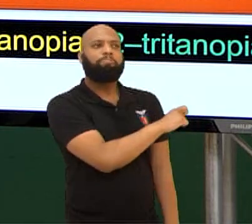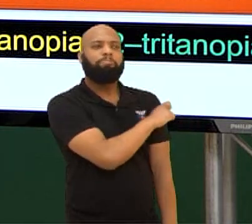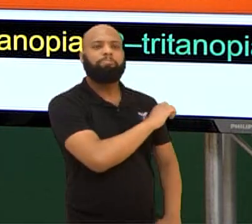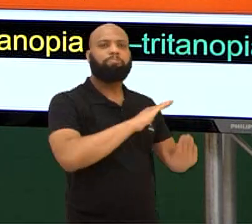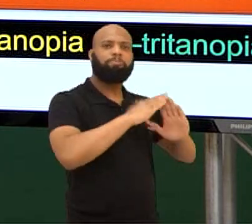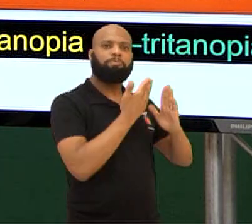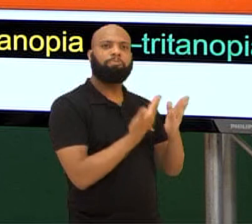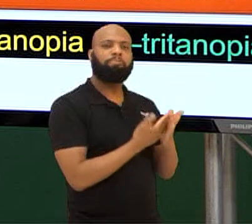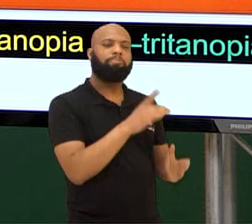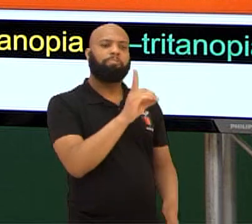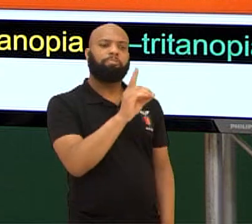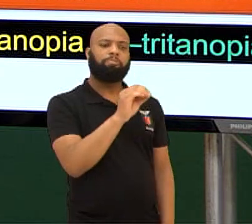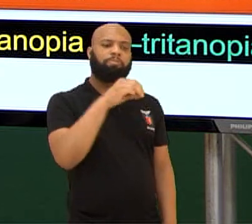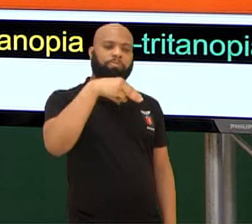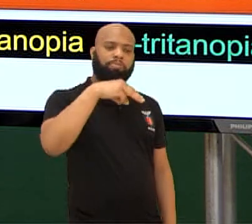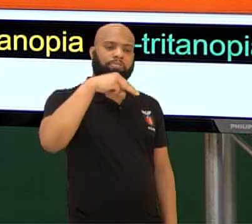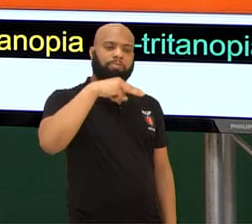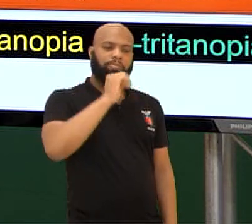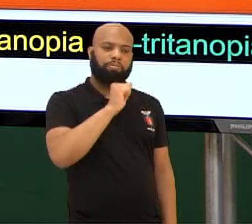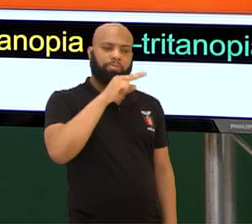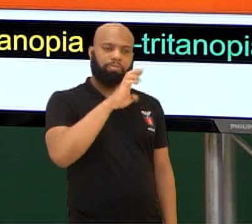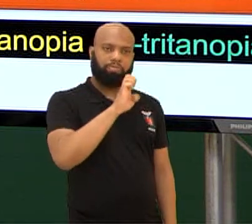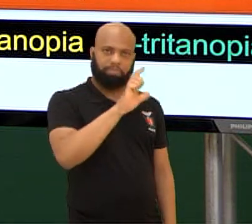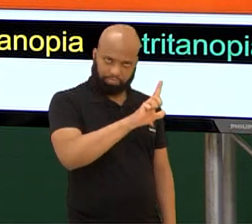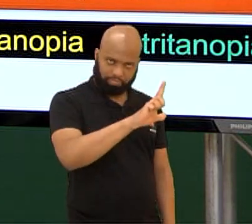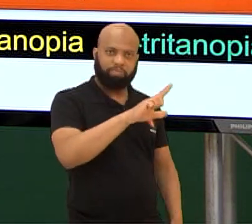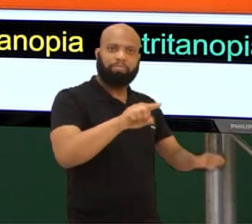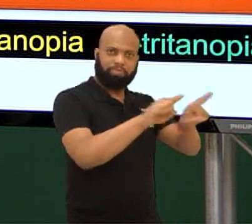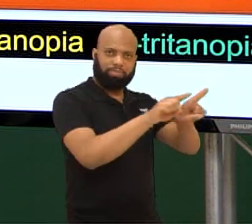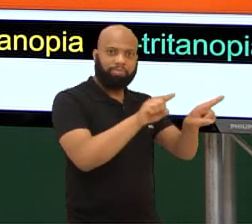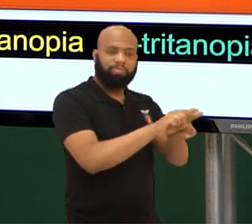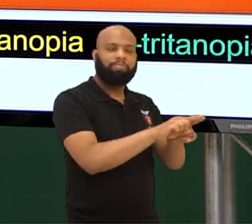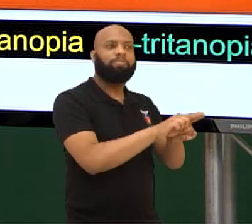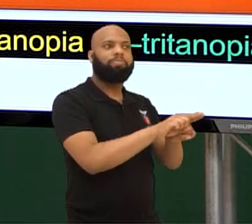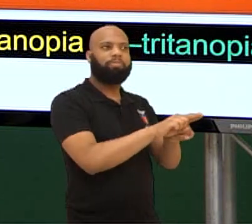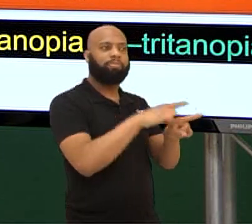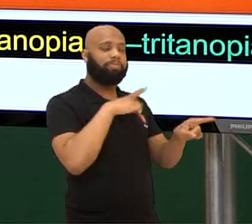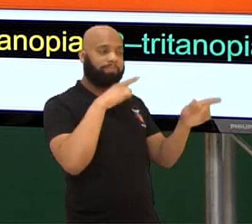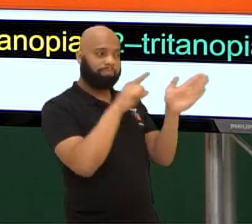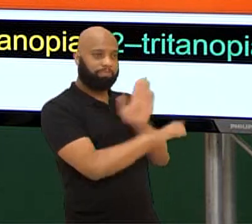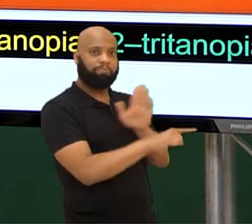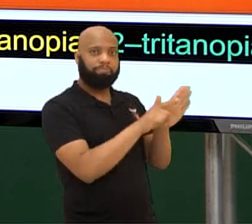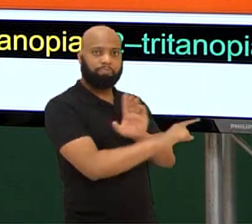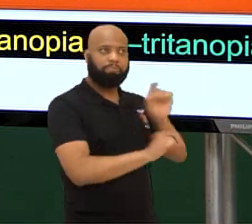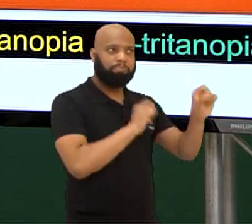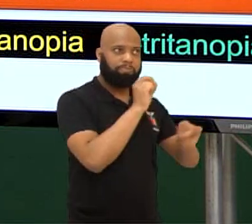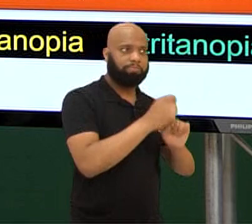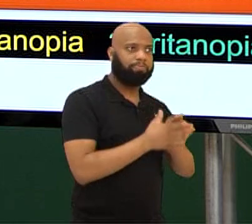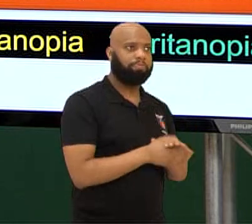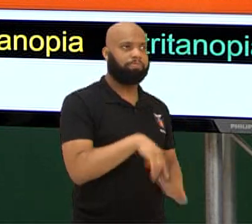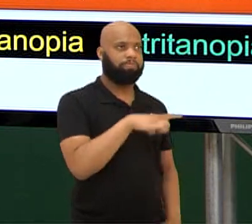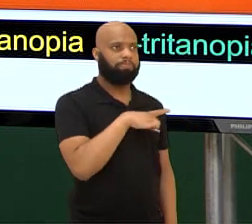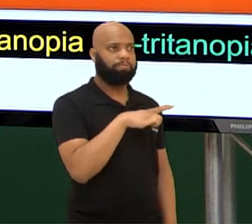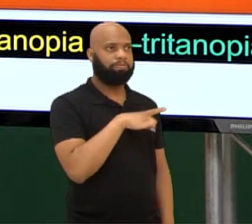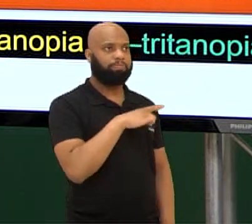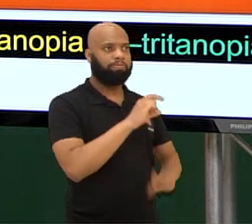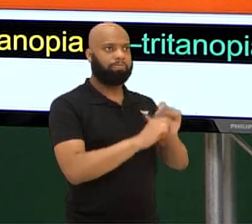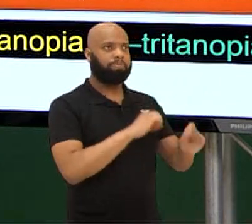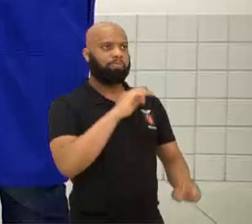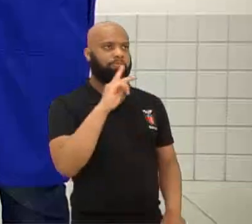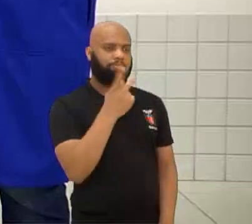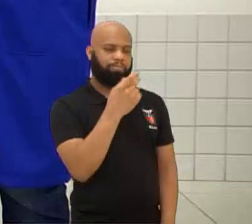Colégio Dom Manuel, então de Santa Terezinha de Itaipu. Então, olha que pergunta ali. A ptose palpebral atrapalha a